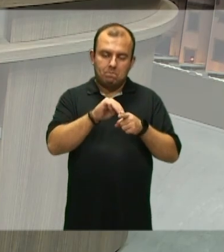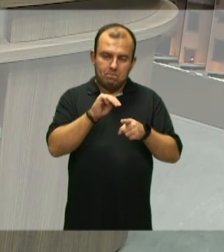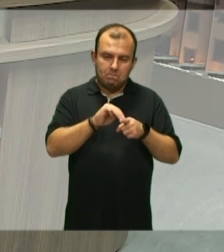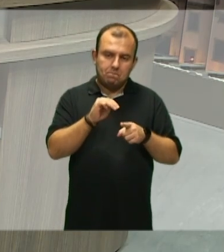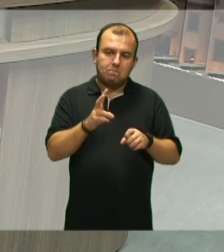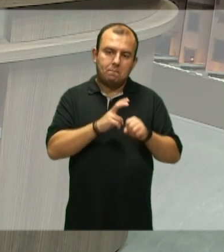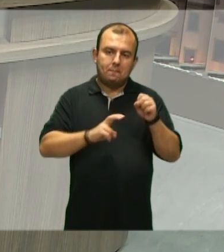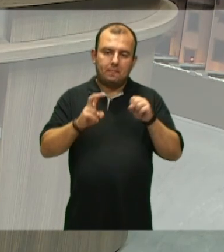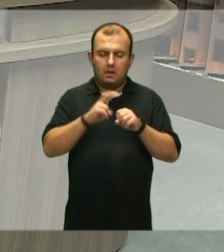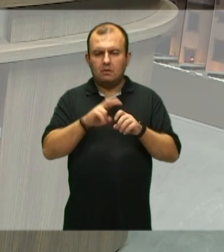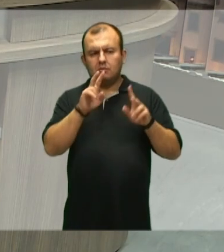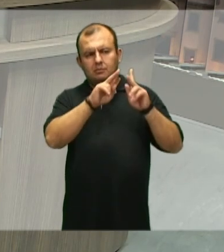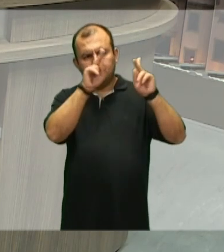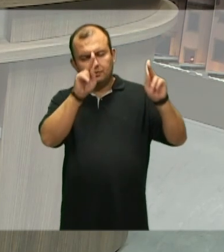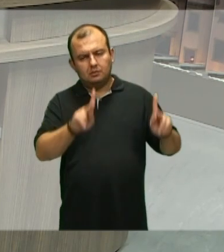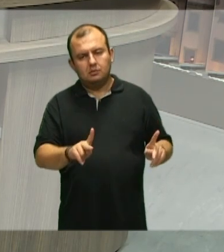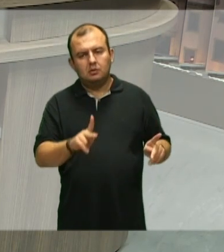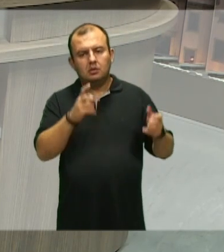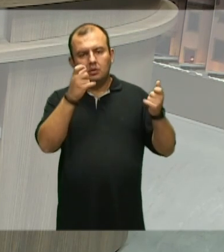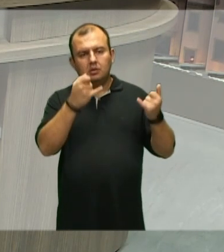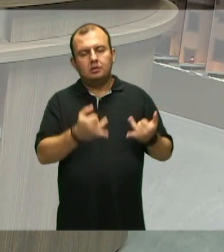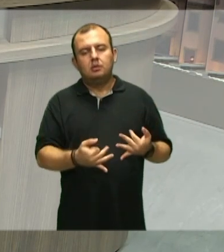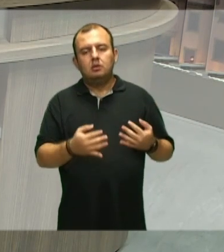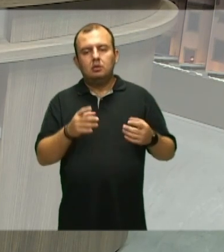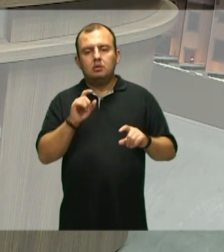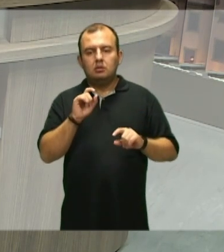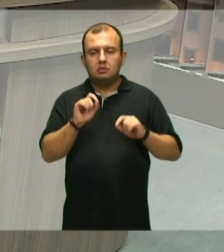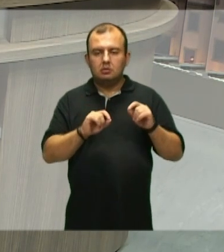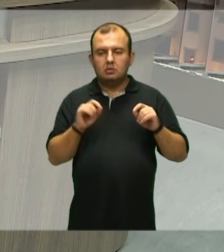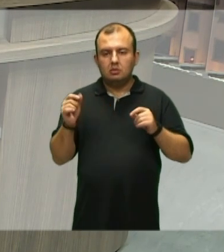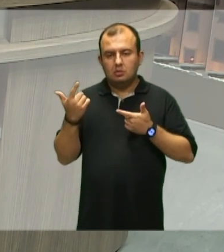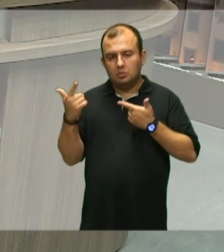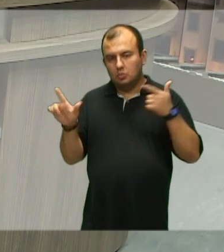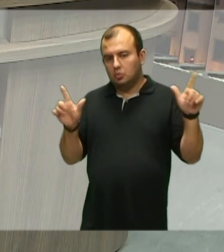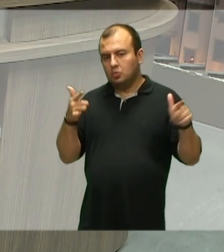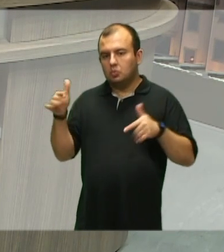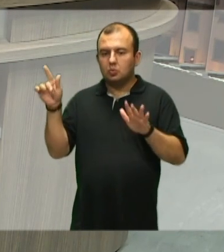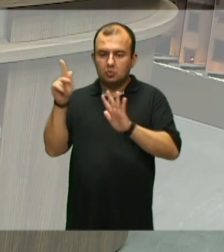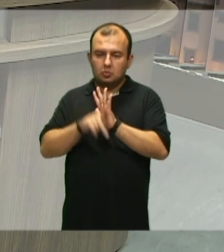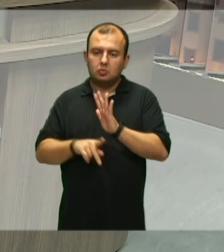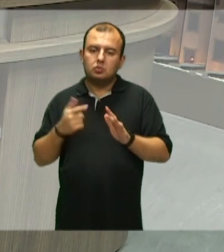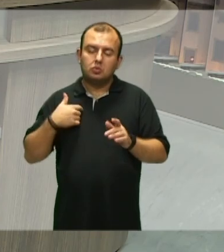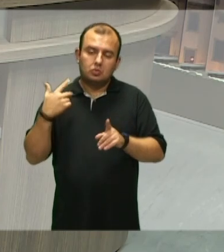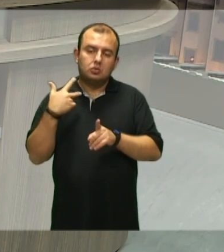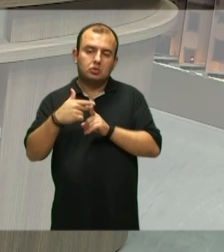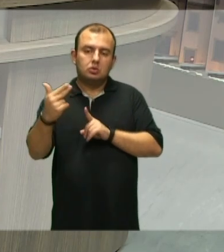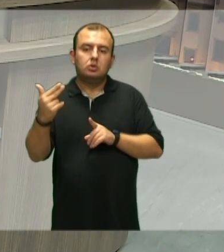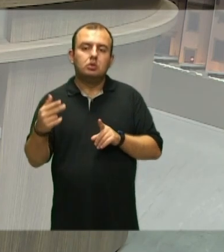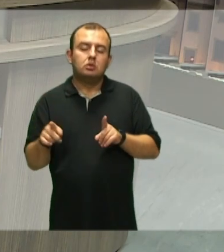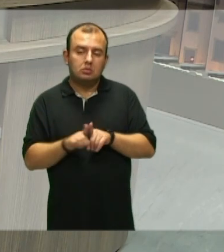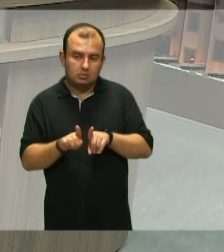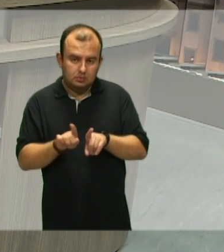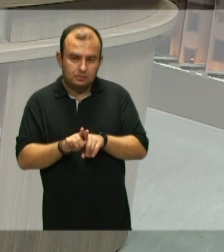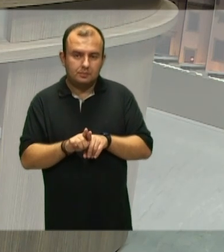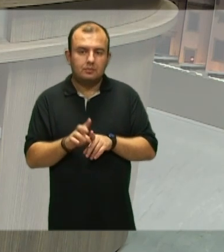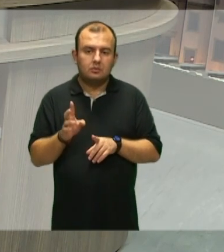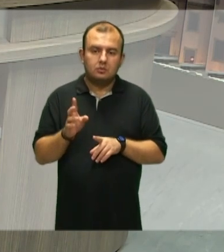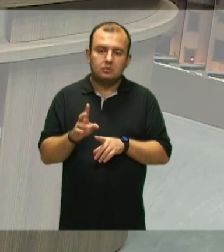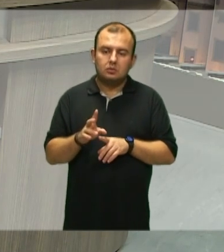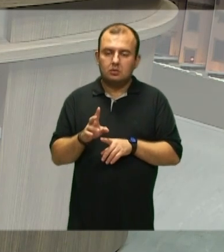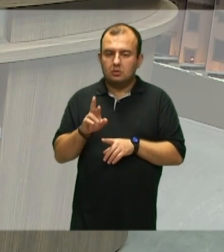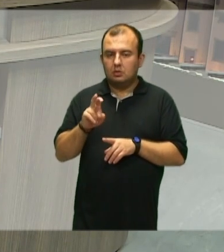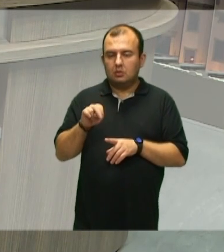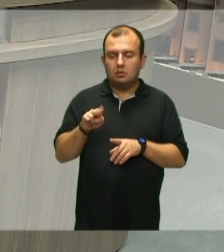uma curadoria, né, por pareceristas, a gente concorreu com vários outros projetos e ganhou, e aí através da renúncia fiscal